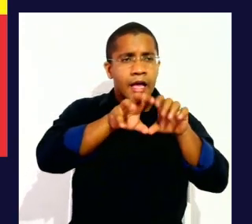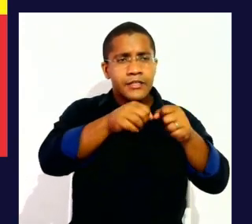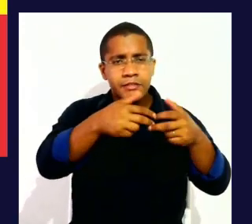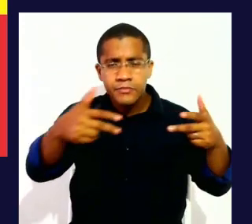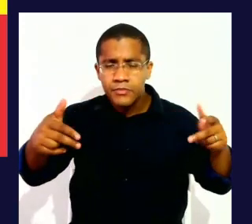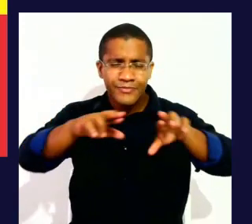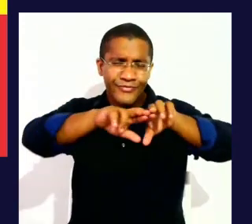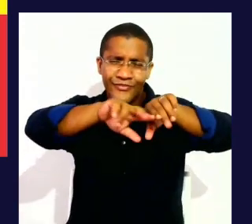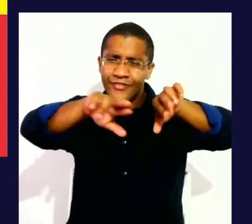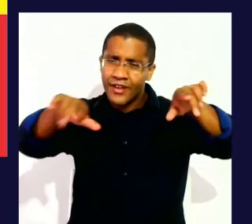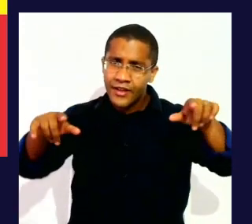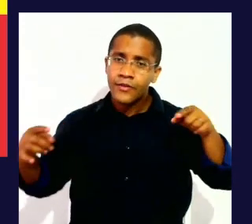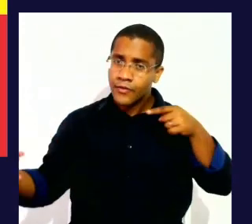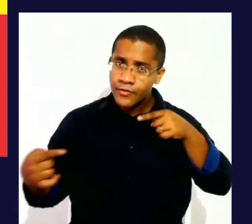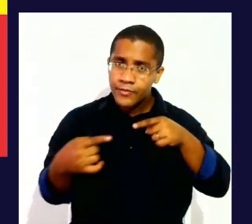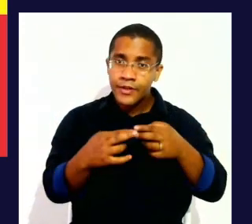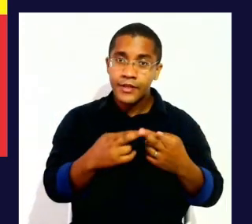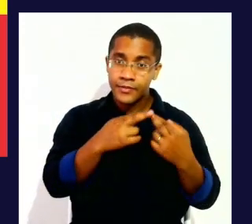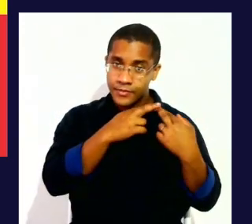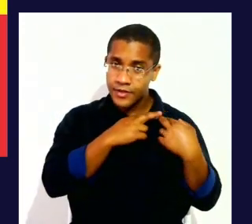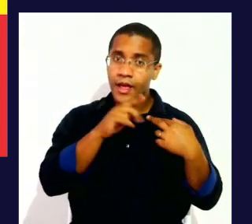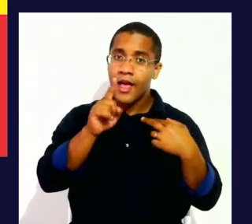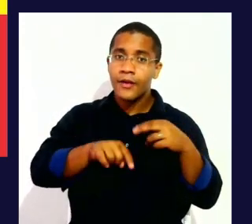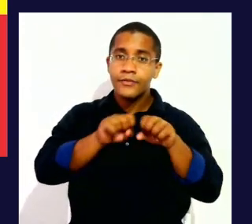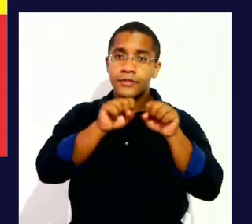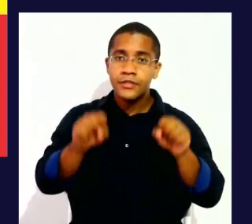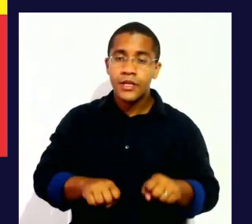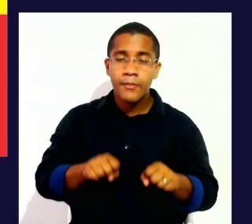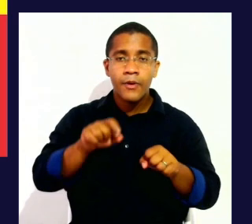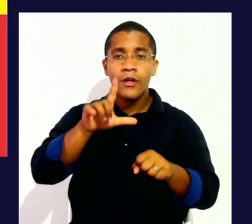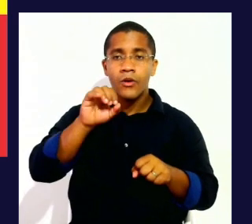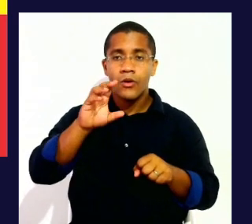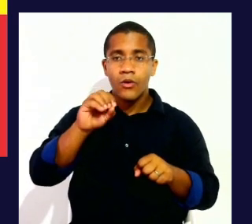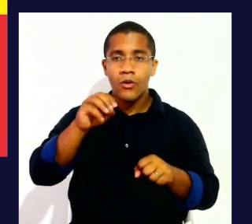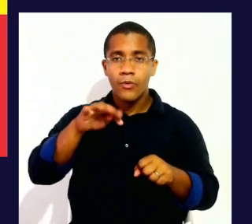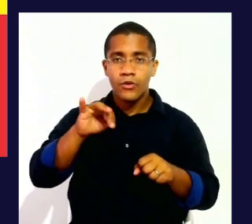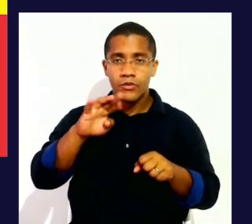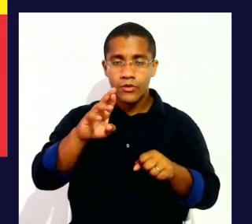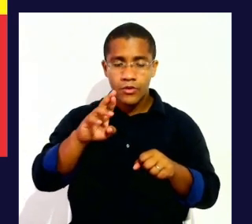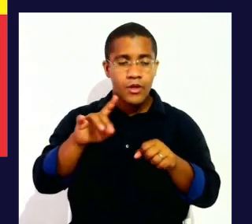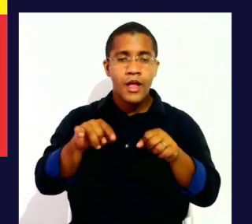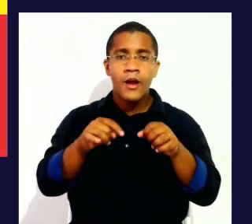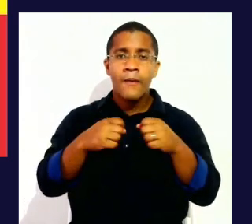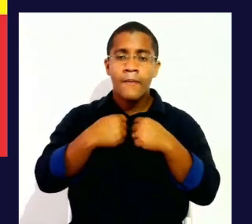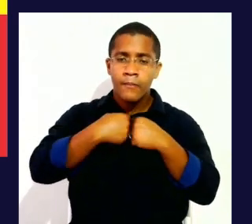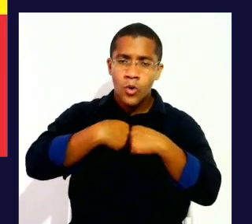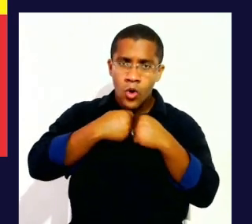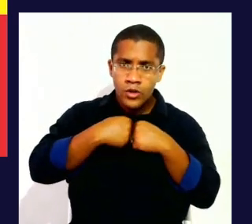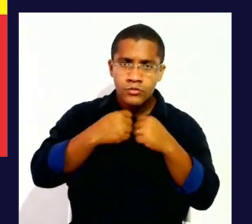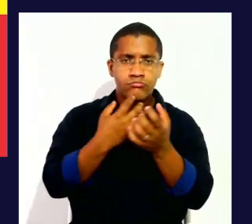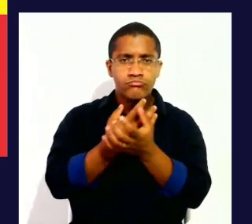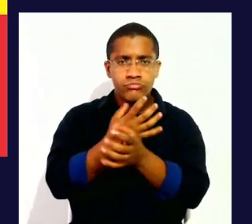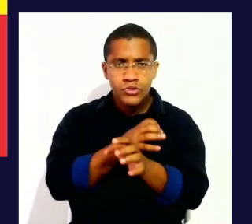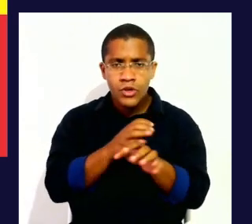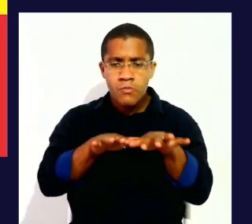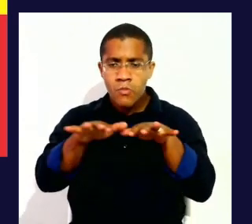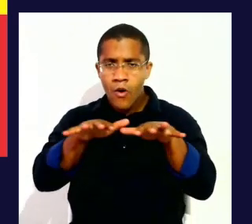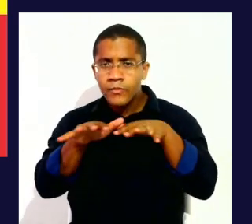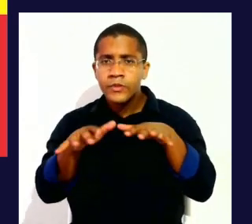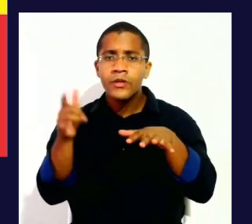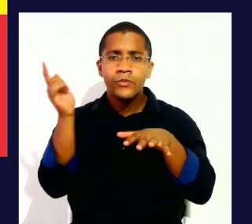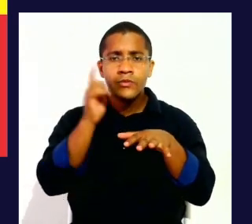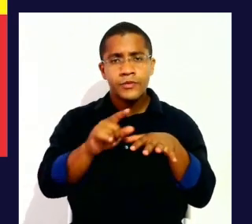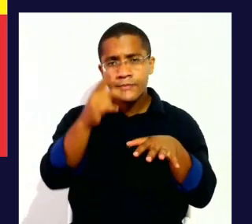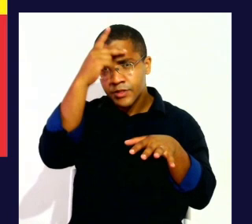de ossos, de músculos e elementos das articulações vai compreender a locomoção